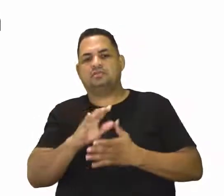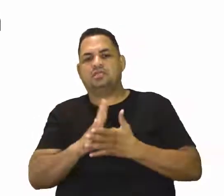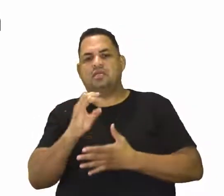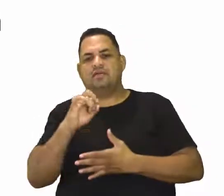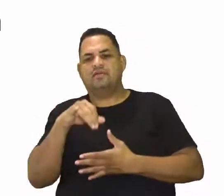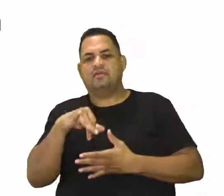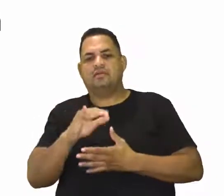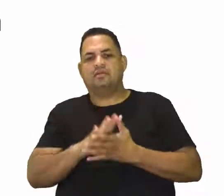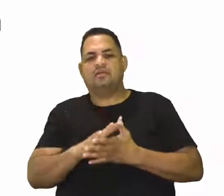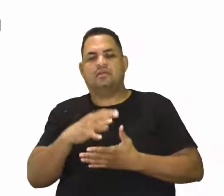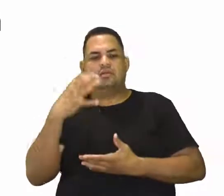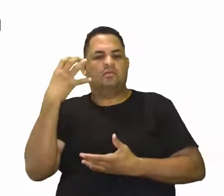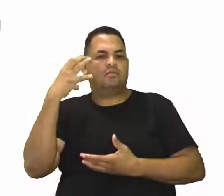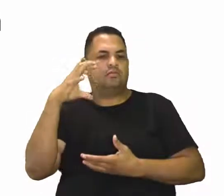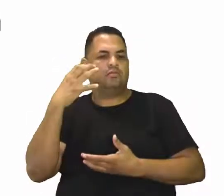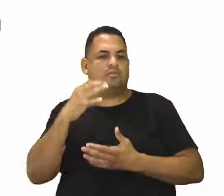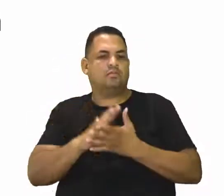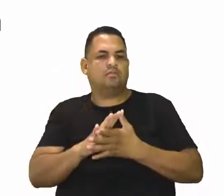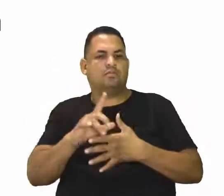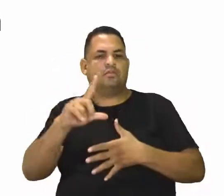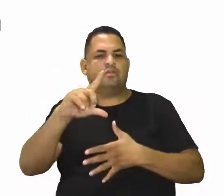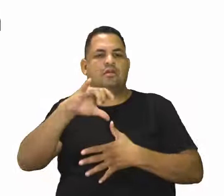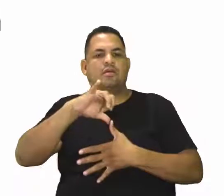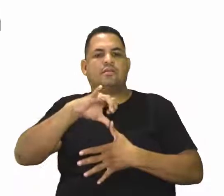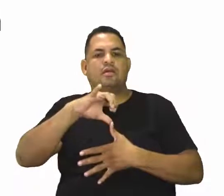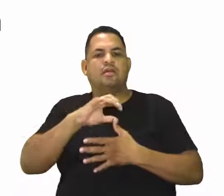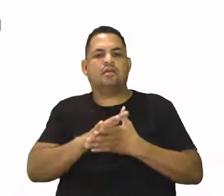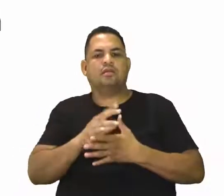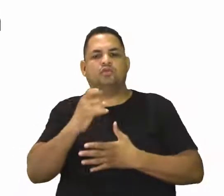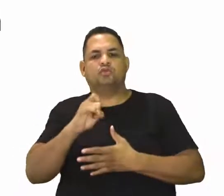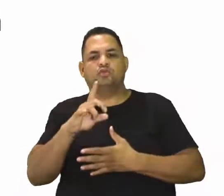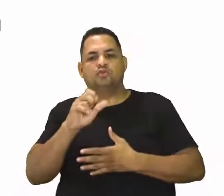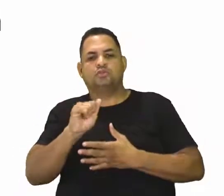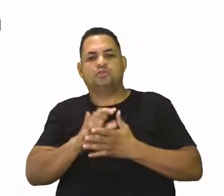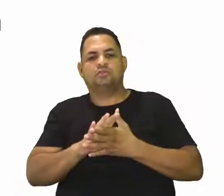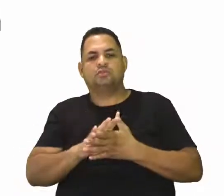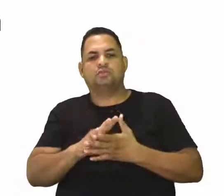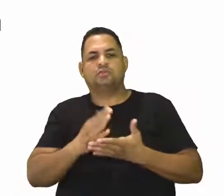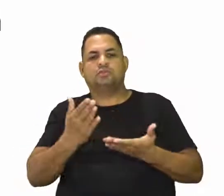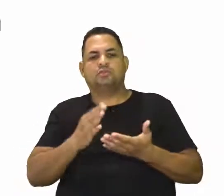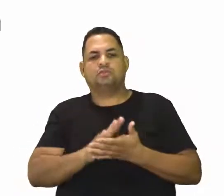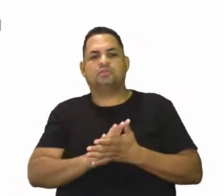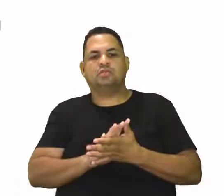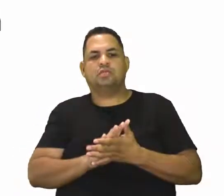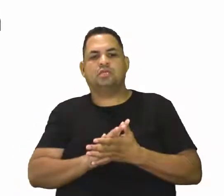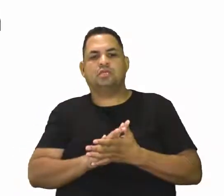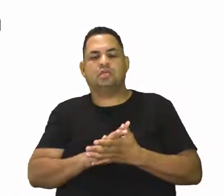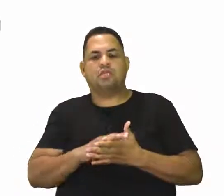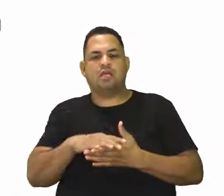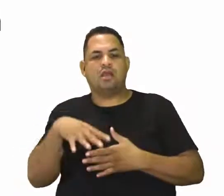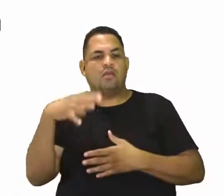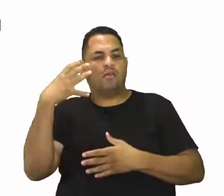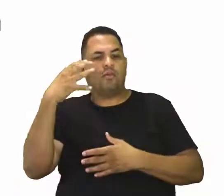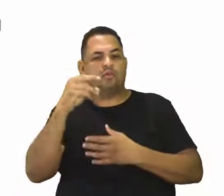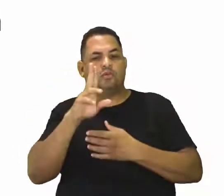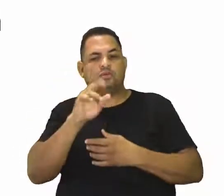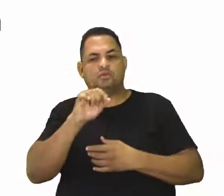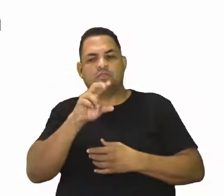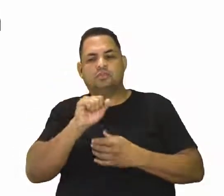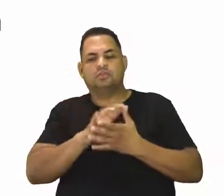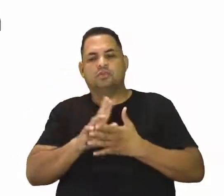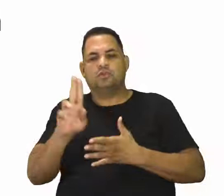aí a música América Geral de Xuxa com sangue série o hino da ursal então acaba utilizando